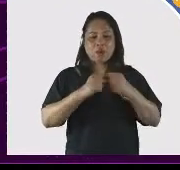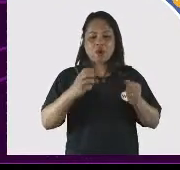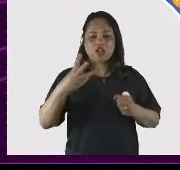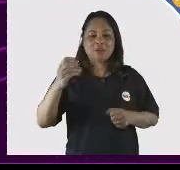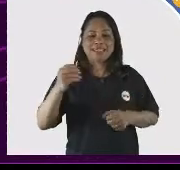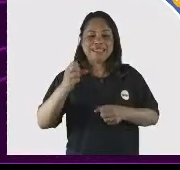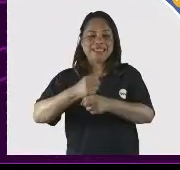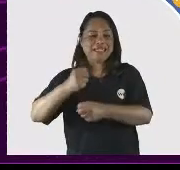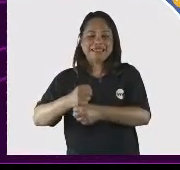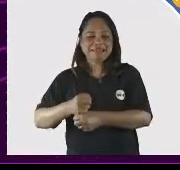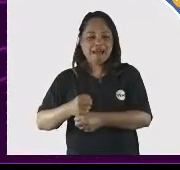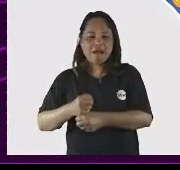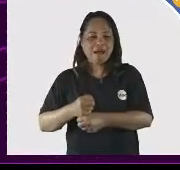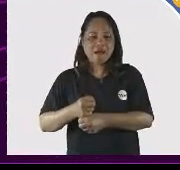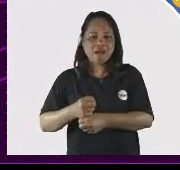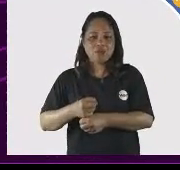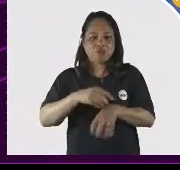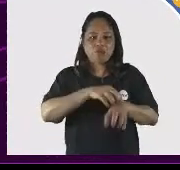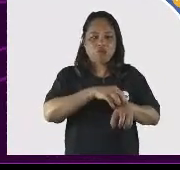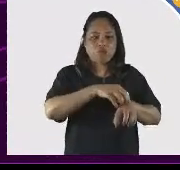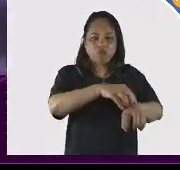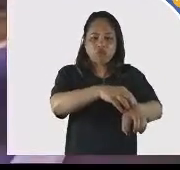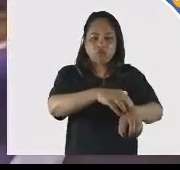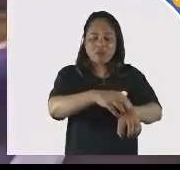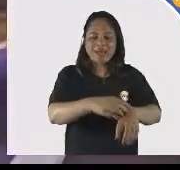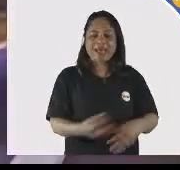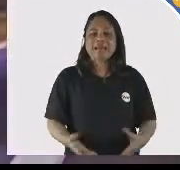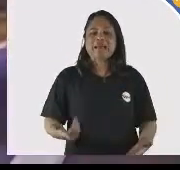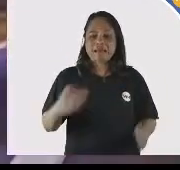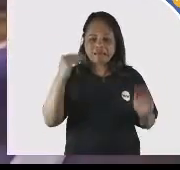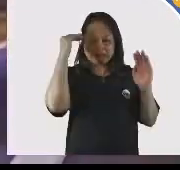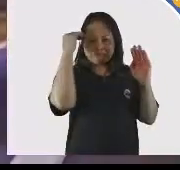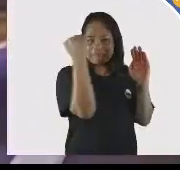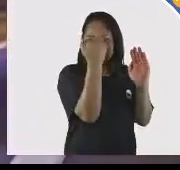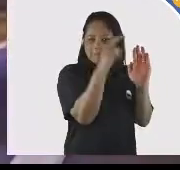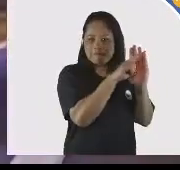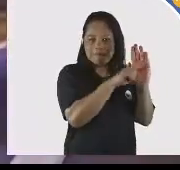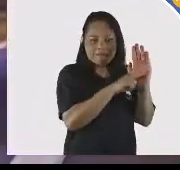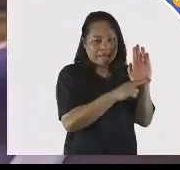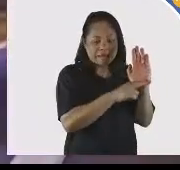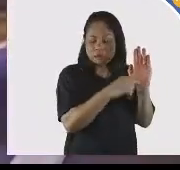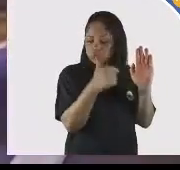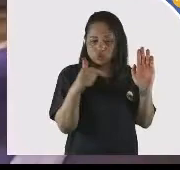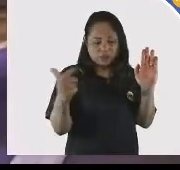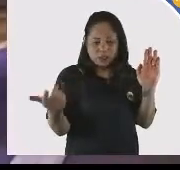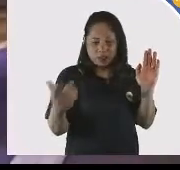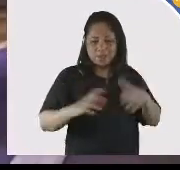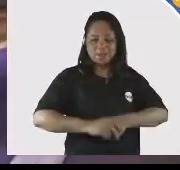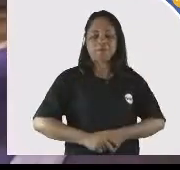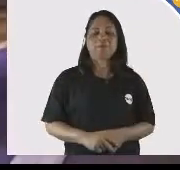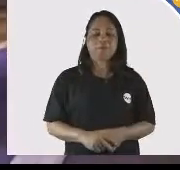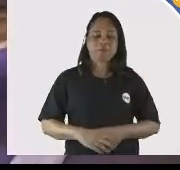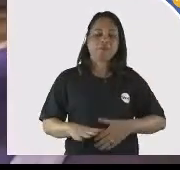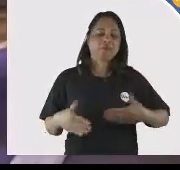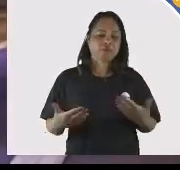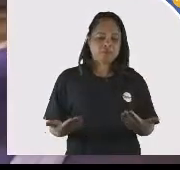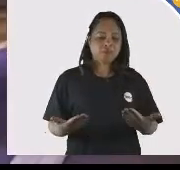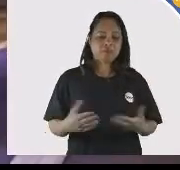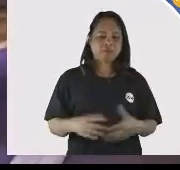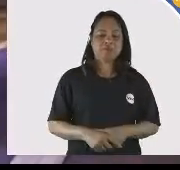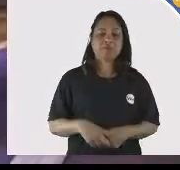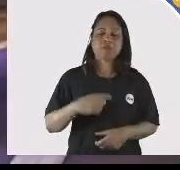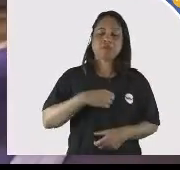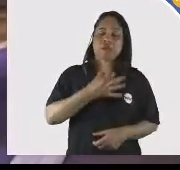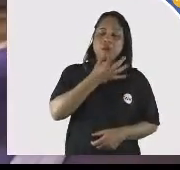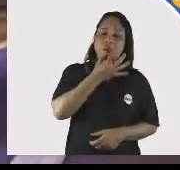de forma regulamentada clandestino Pode até ser mais regulamentado não então eu